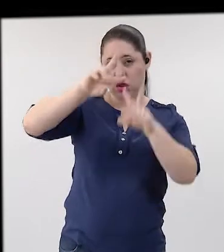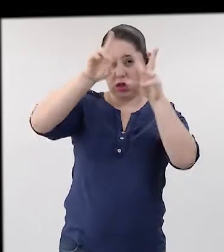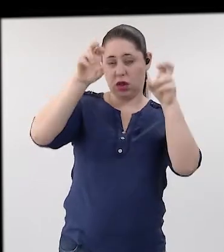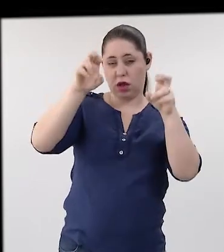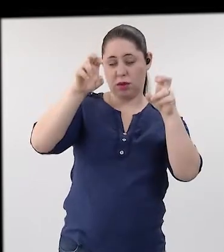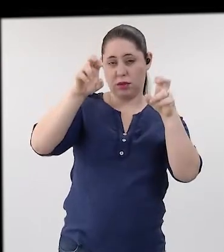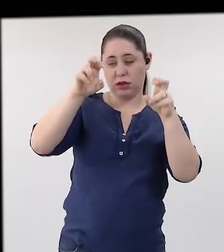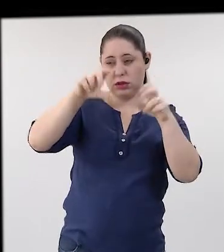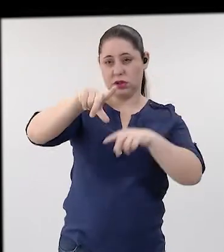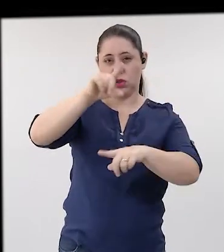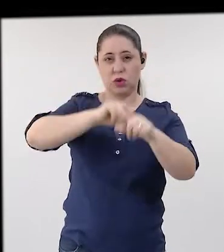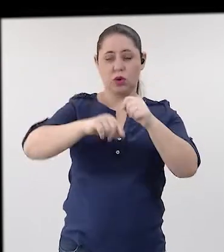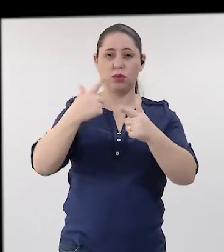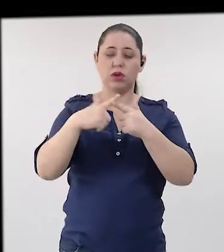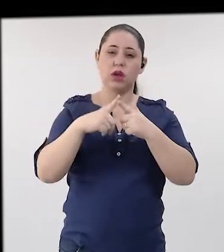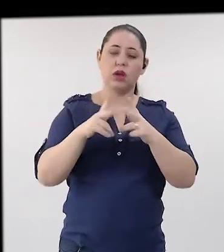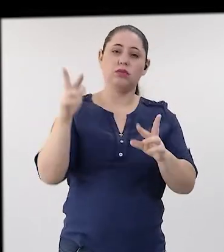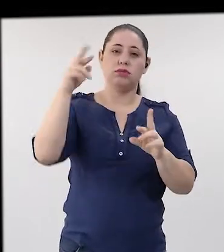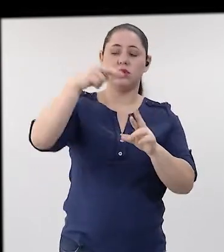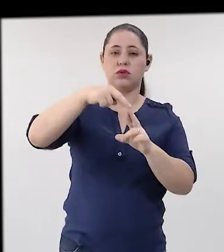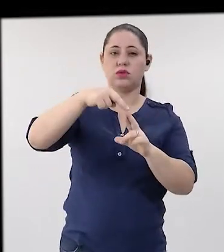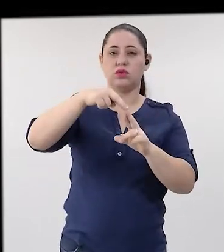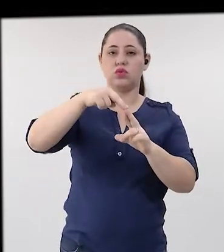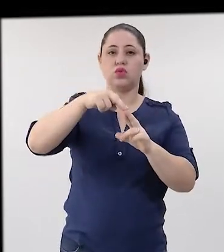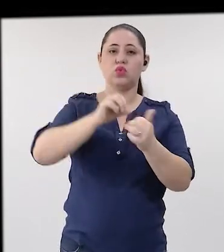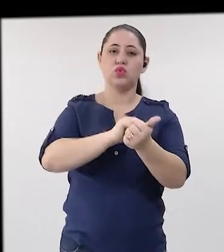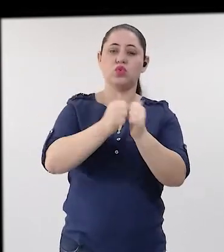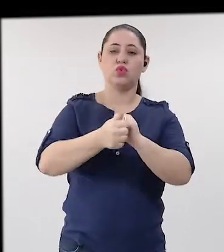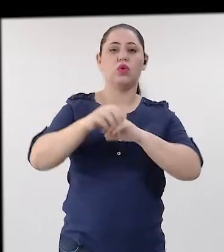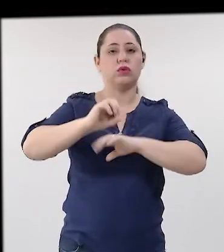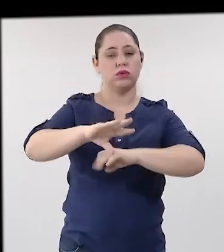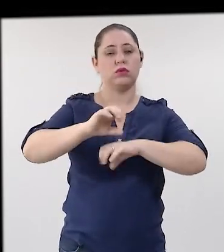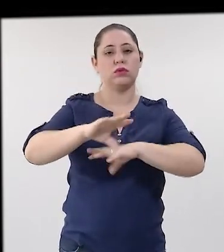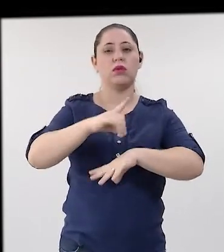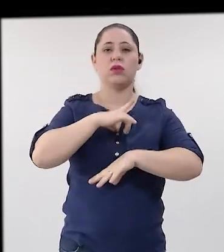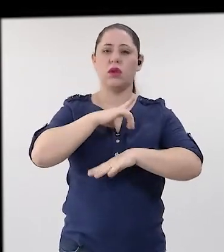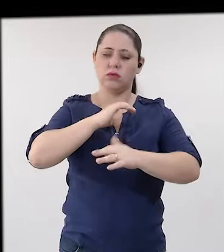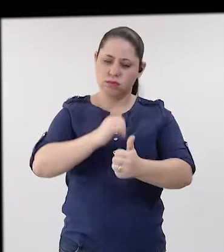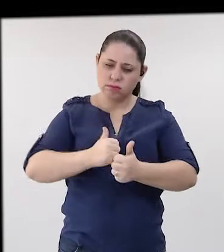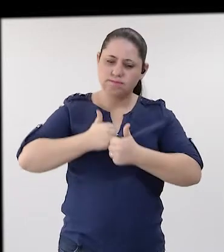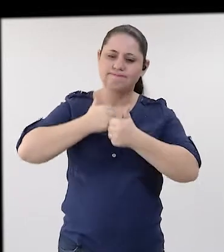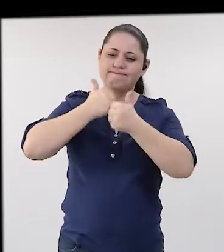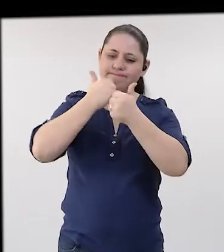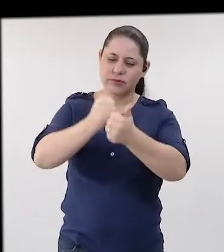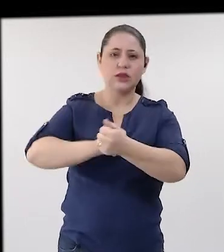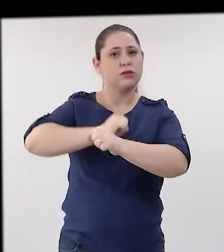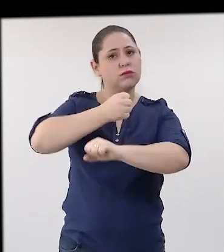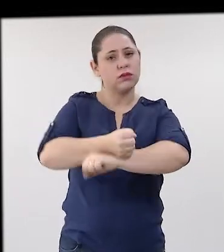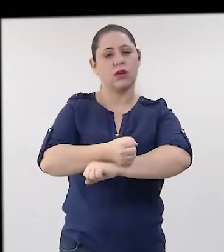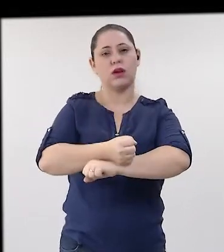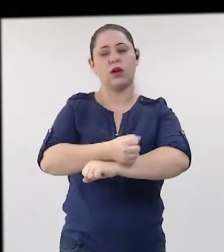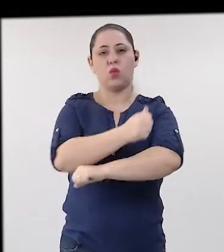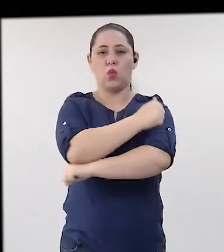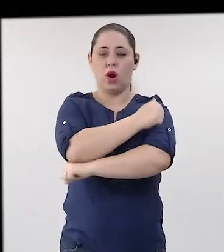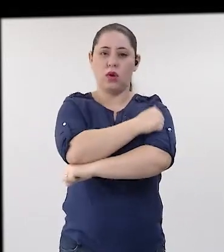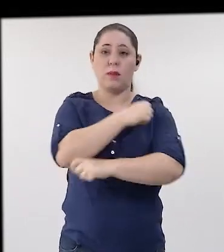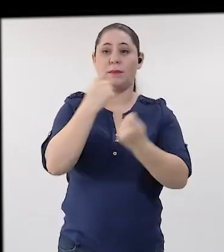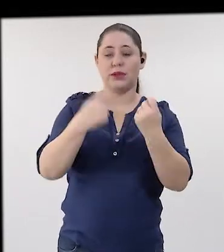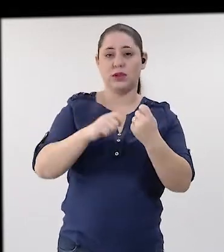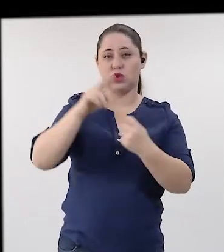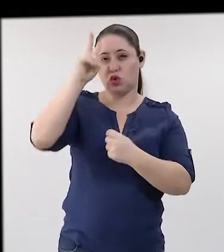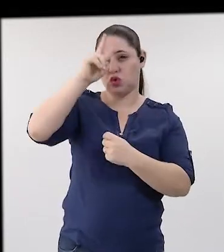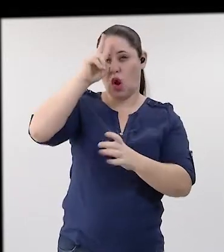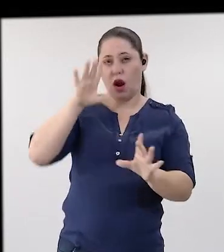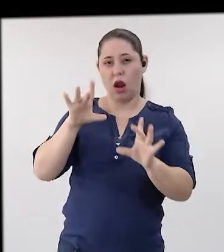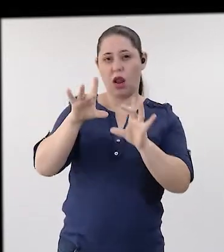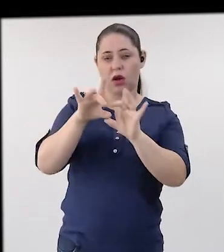essa narrativa, por ela representar a questão de um jogo educativo. Então, isso envolve um engajamento maior do usuário, porque você precisa ter